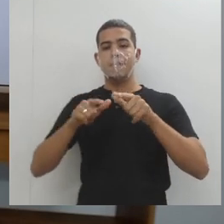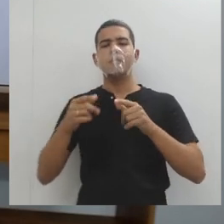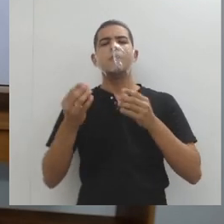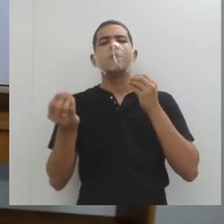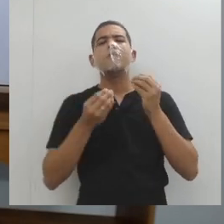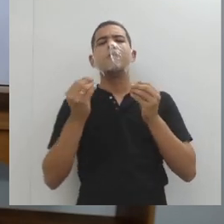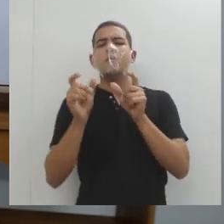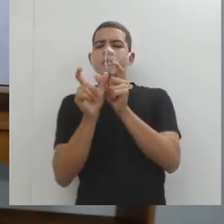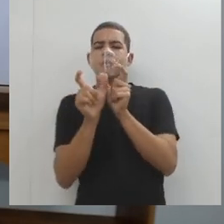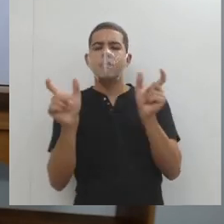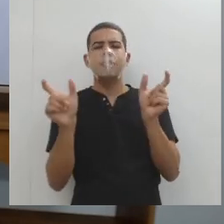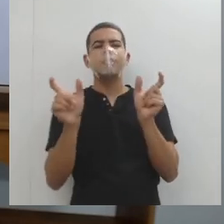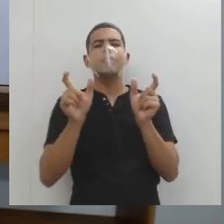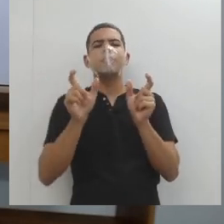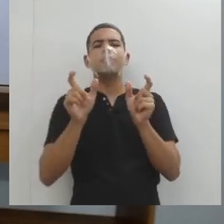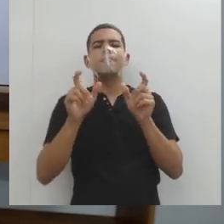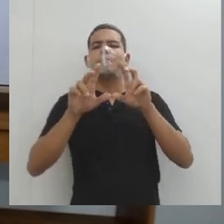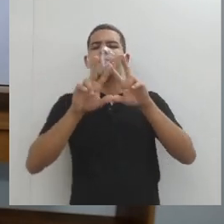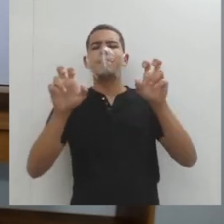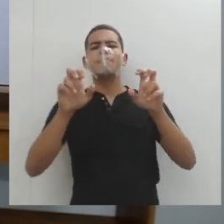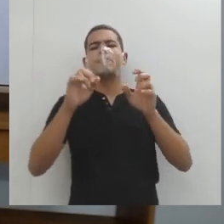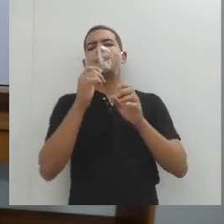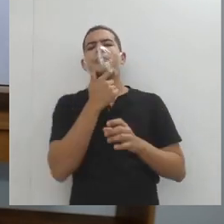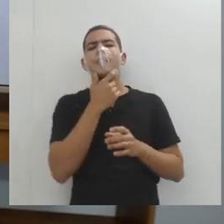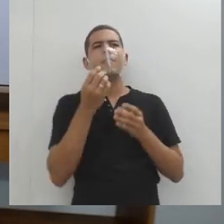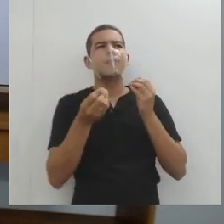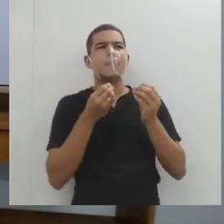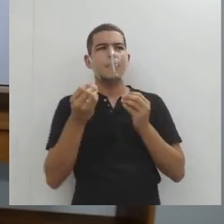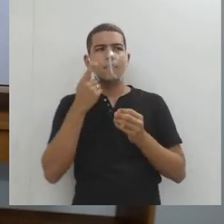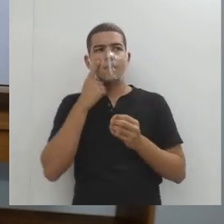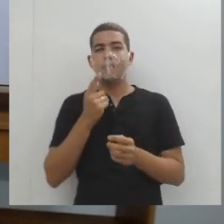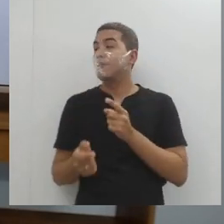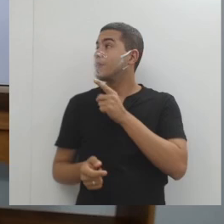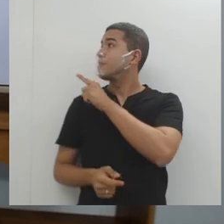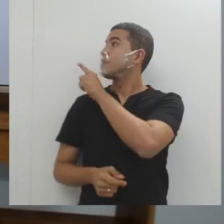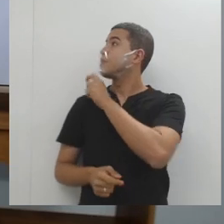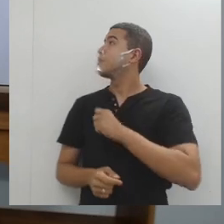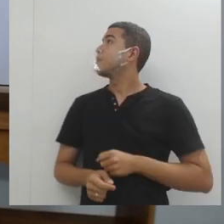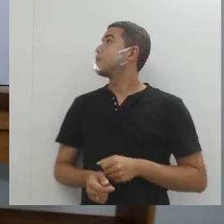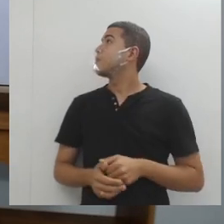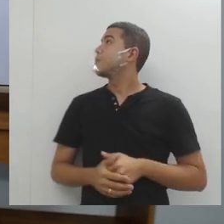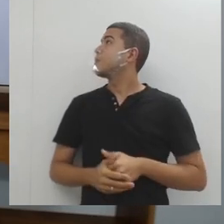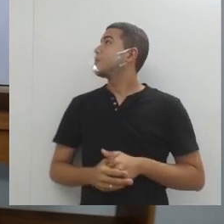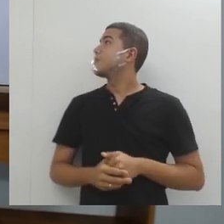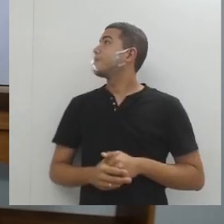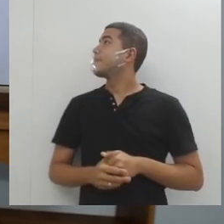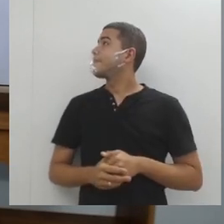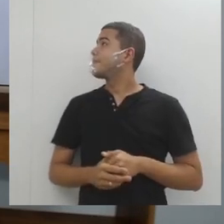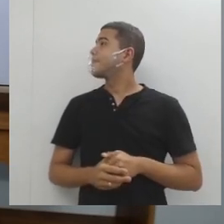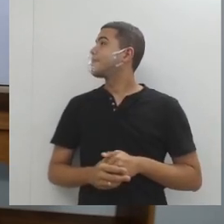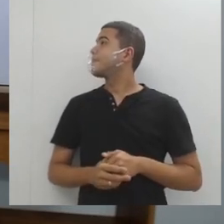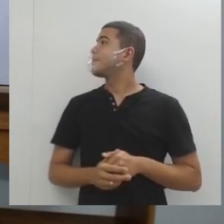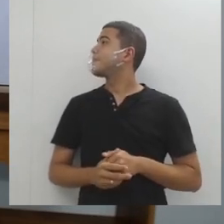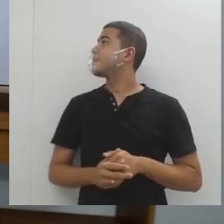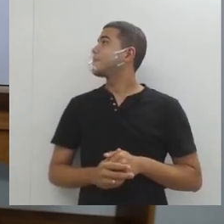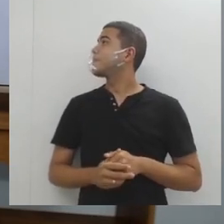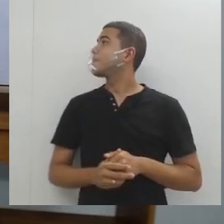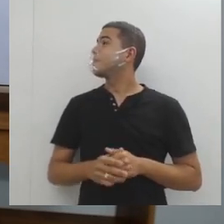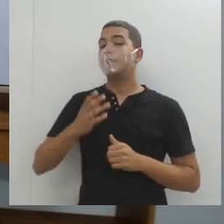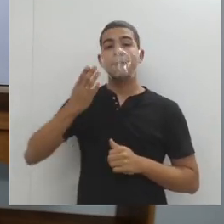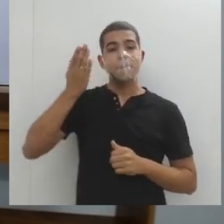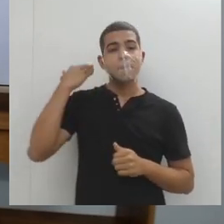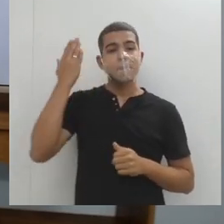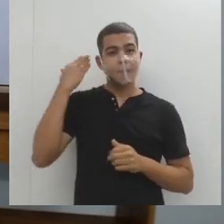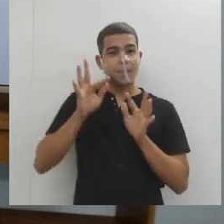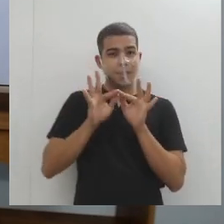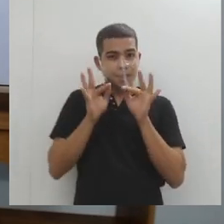sujeito, depois o verbo conjugado no passado. Worked. I worked. E como é passado simples,